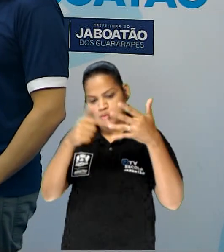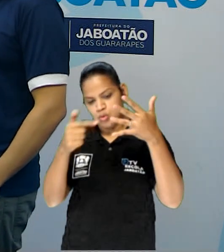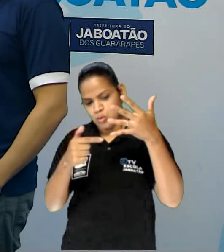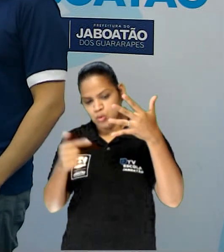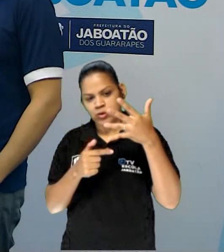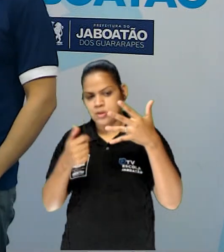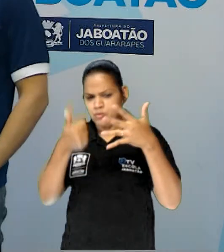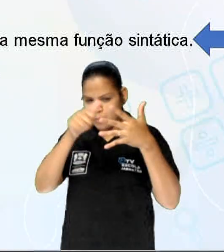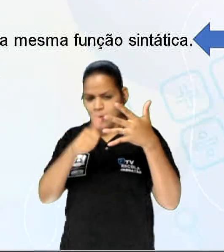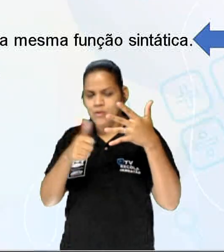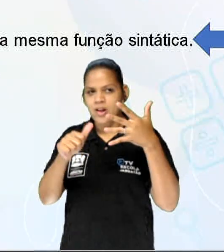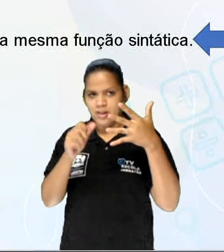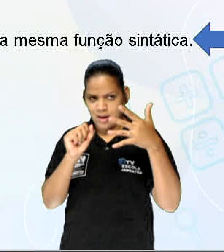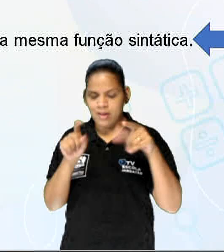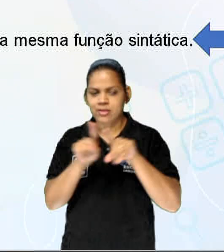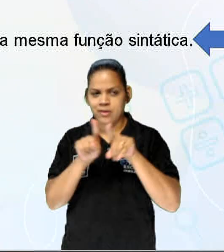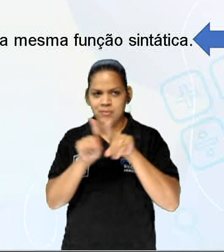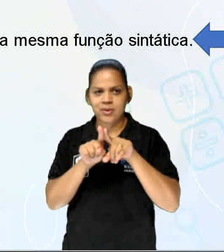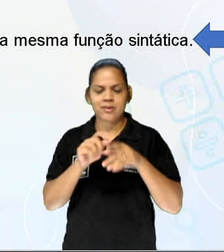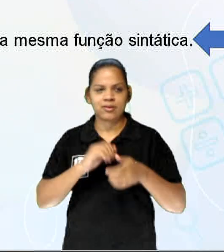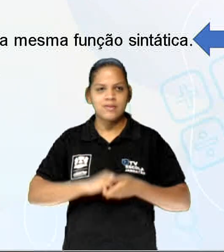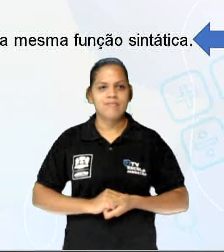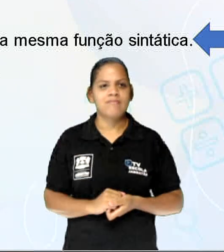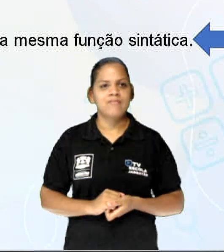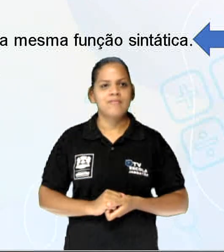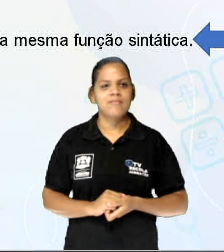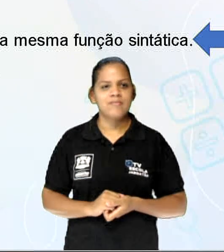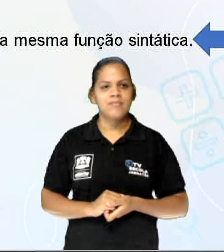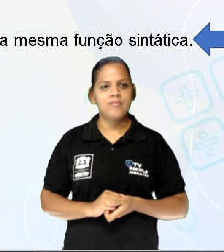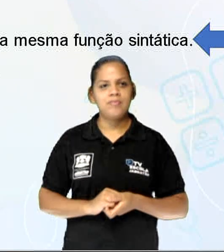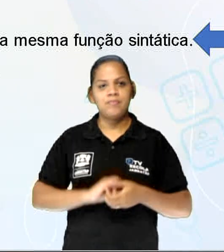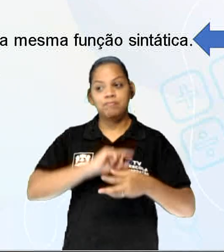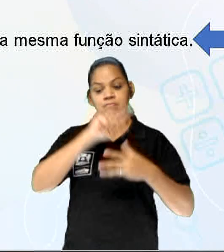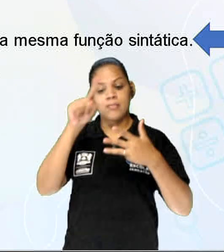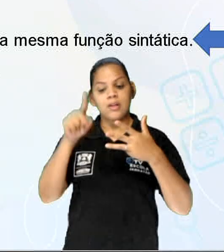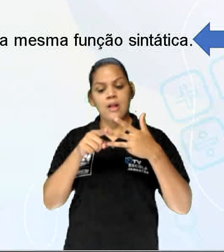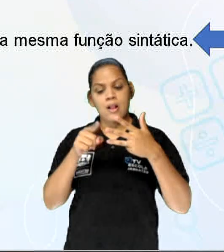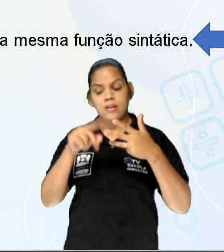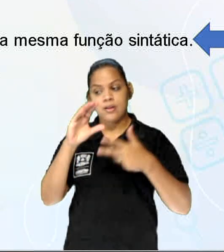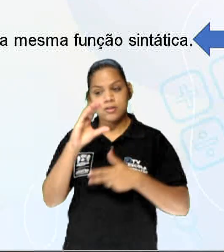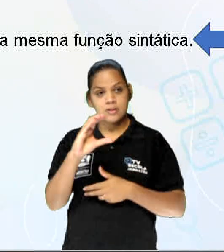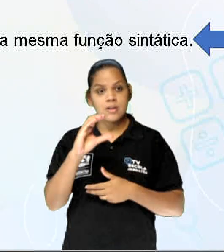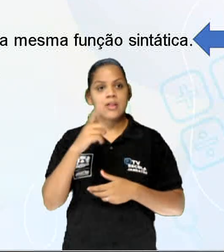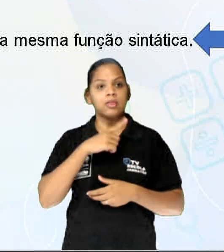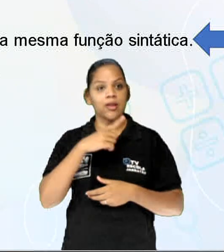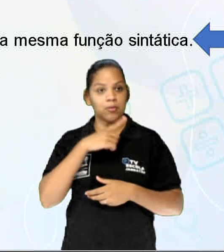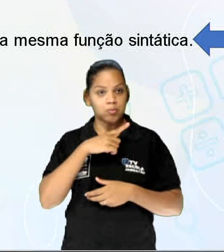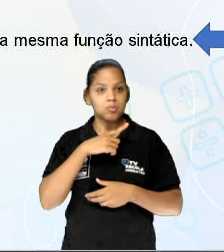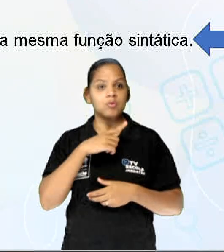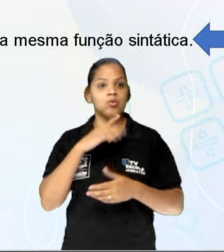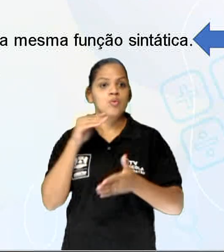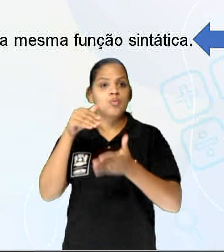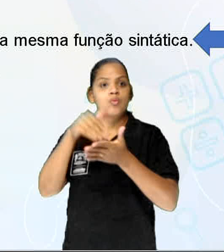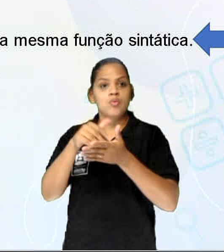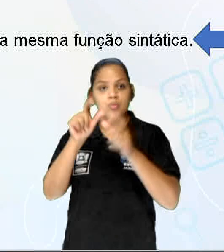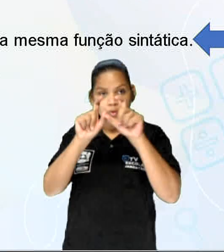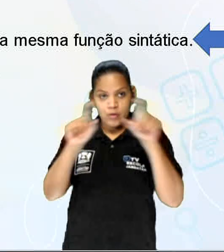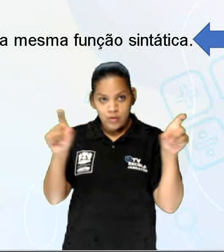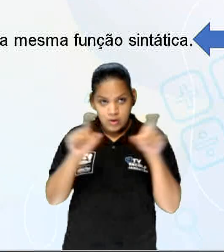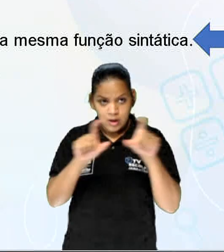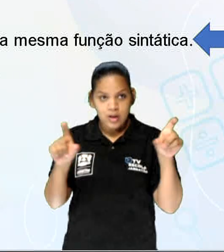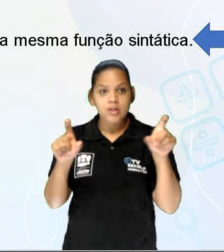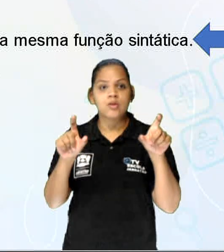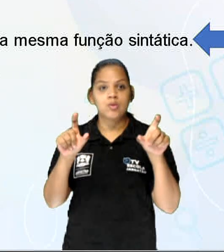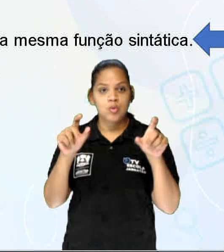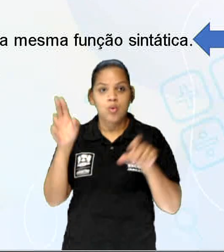aqui comigo, acompanhe na tela. Na letra C, a gente encontra, no último par de versos, ela exerce a função de